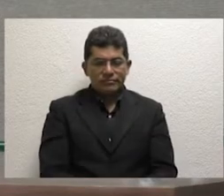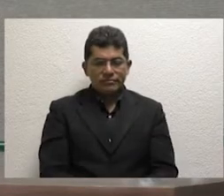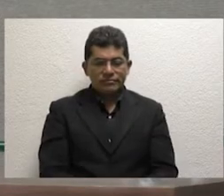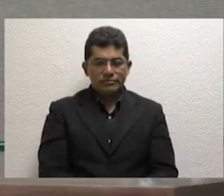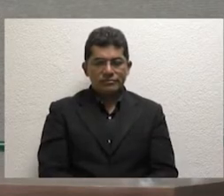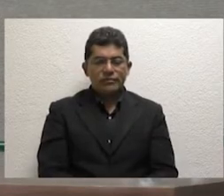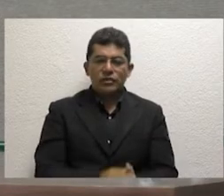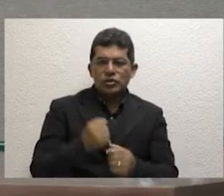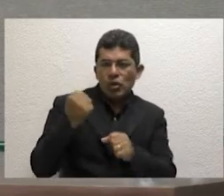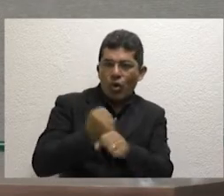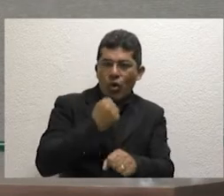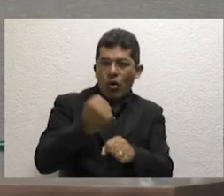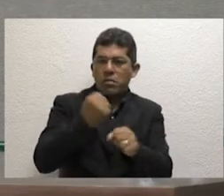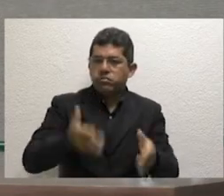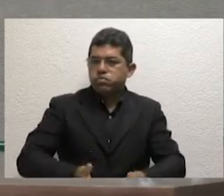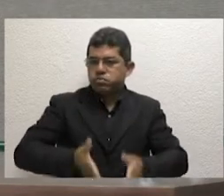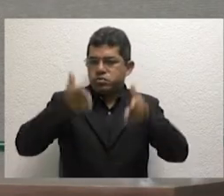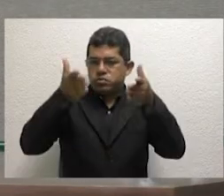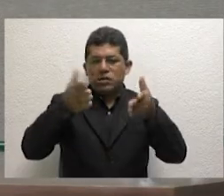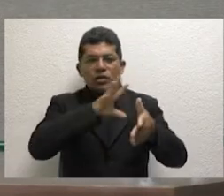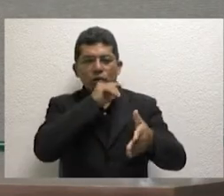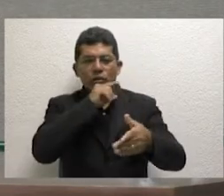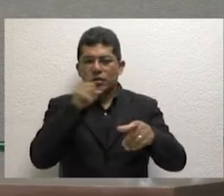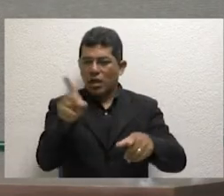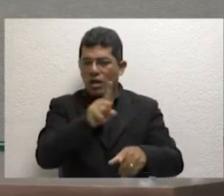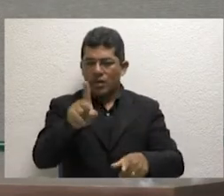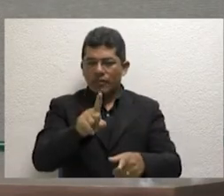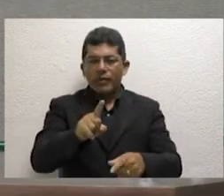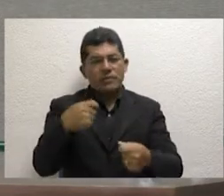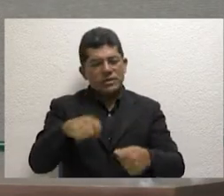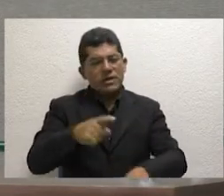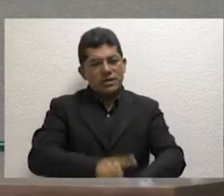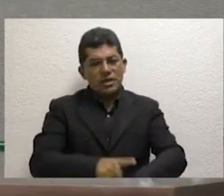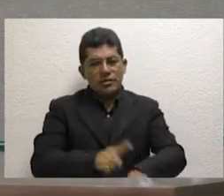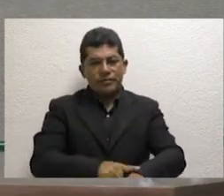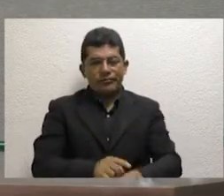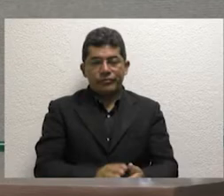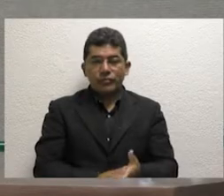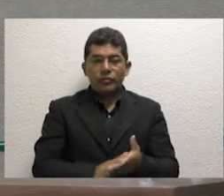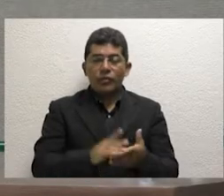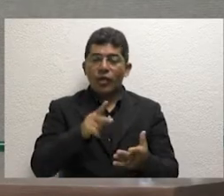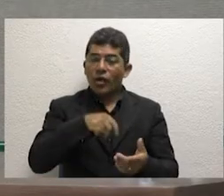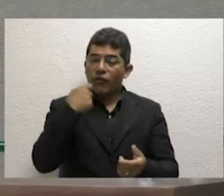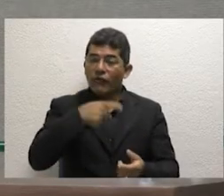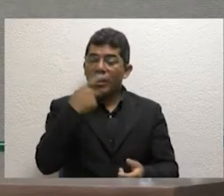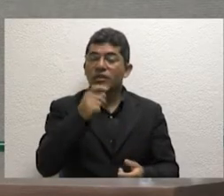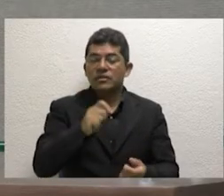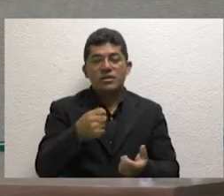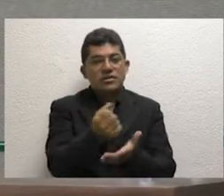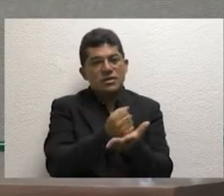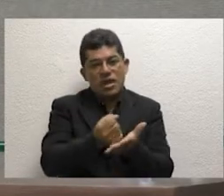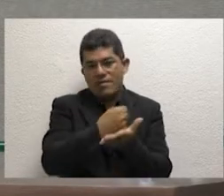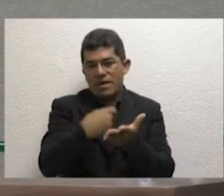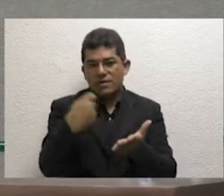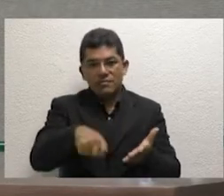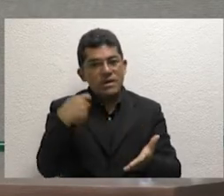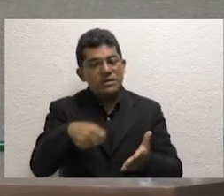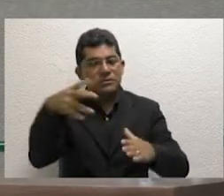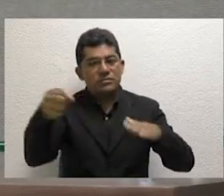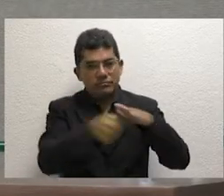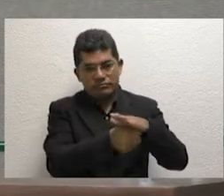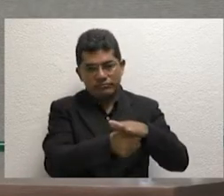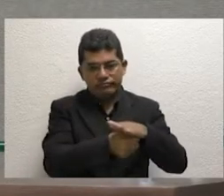infraestrutura que ainda é precária, mas precisa de tempo. Eu estou falando de insumos e medicamentos e